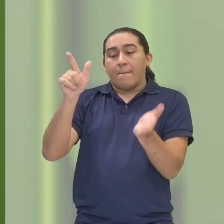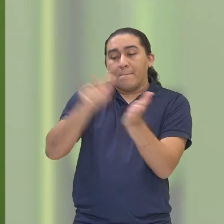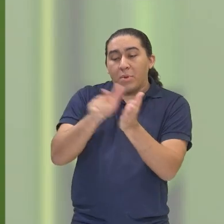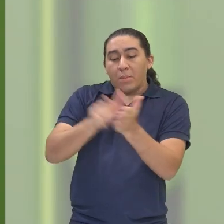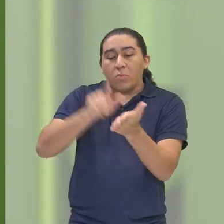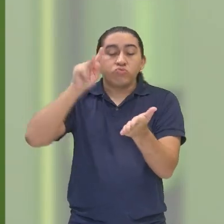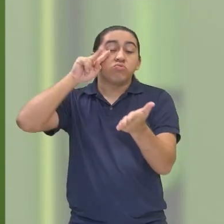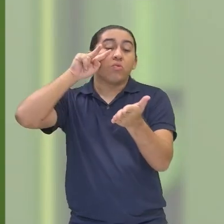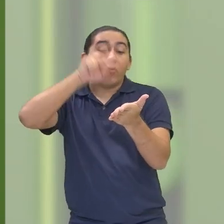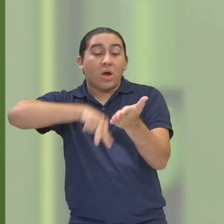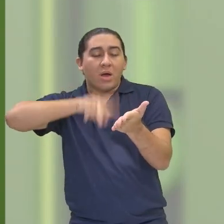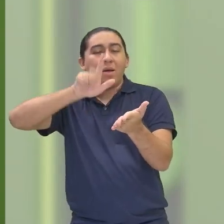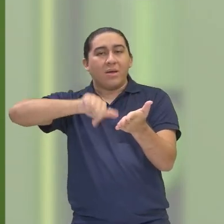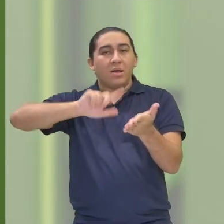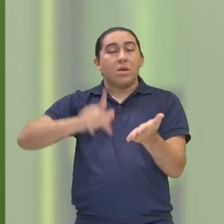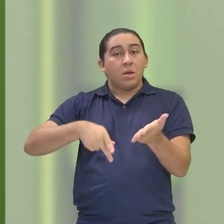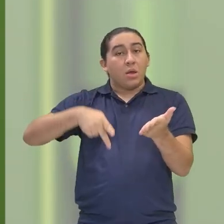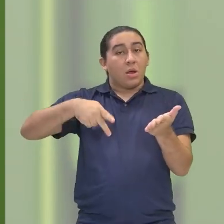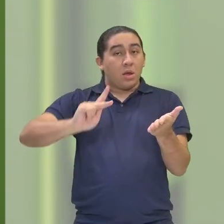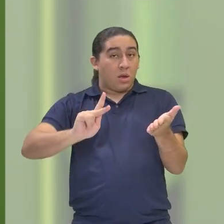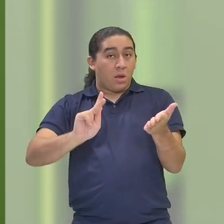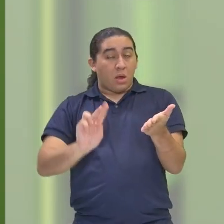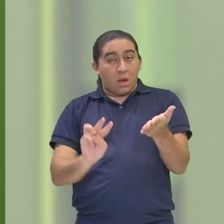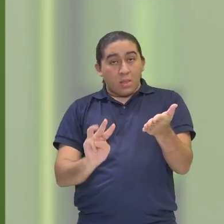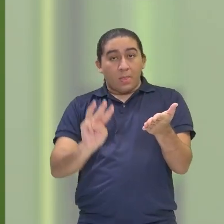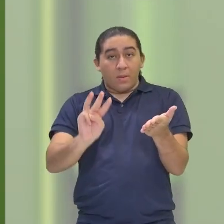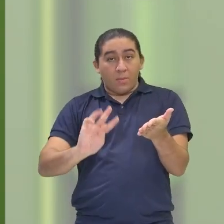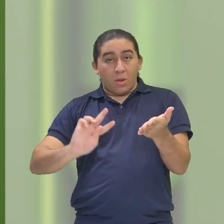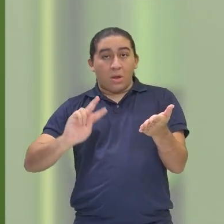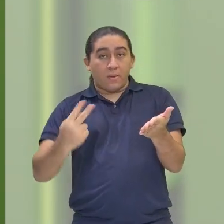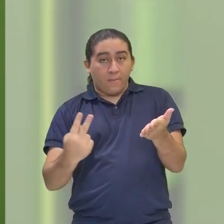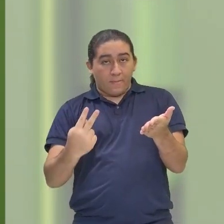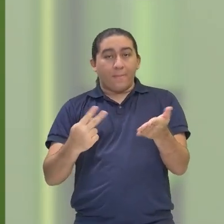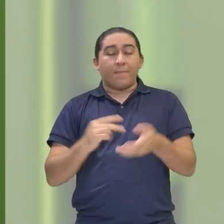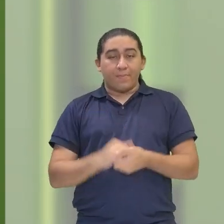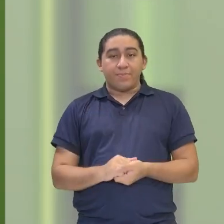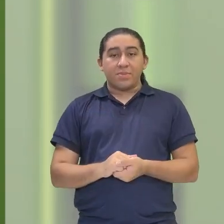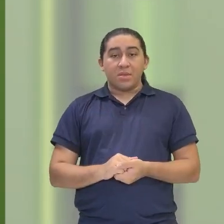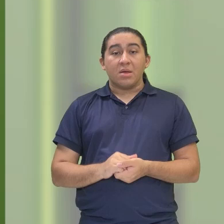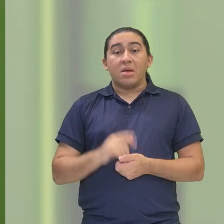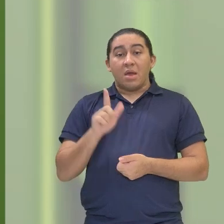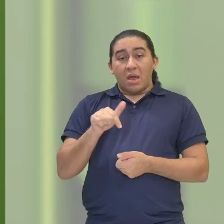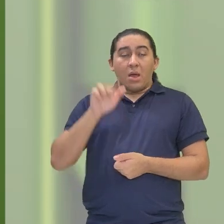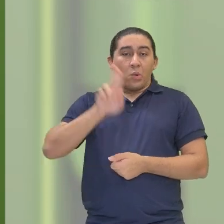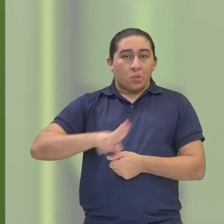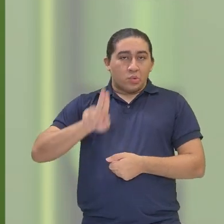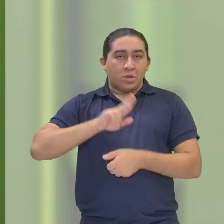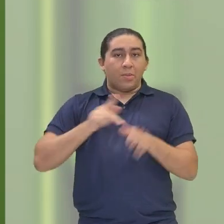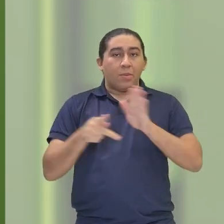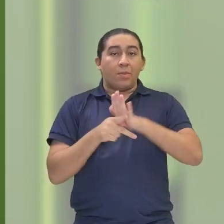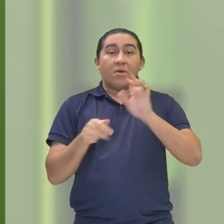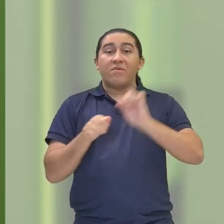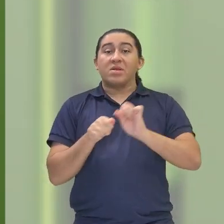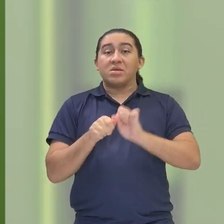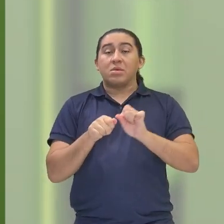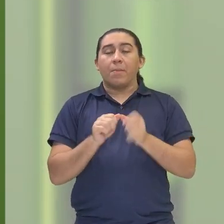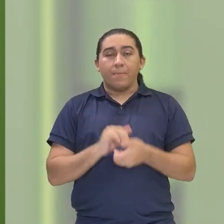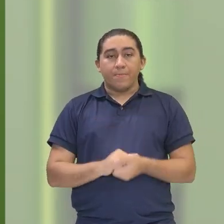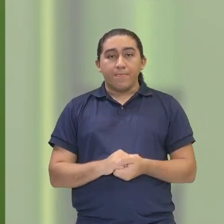unidade, quilowatt-hora, que é a medida utilizada pelas companhias para cobrar